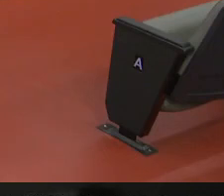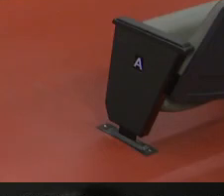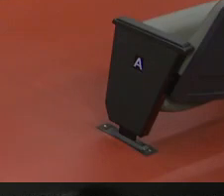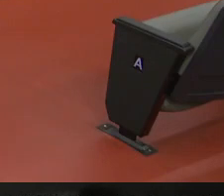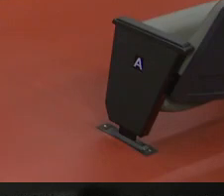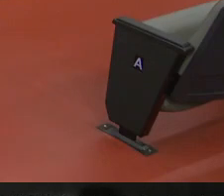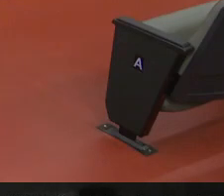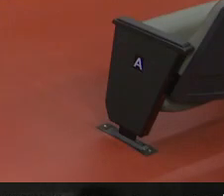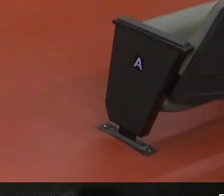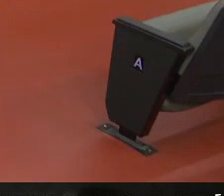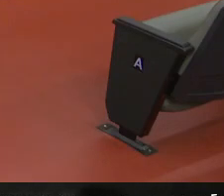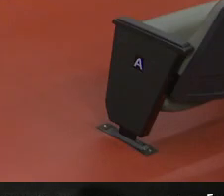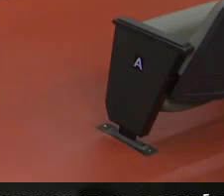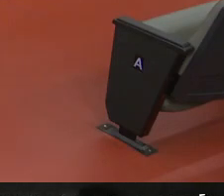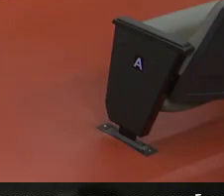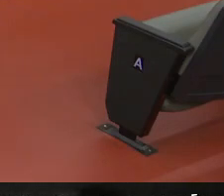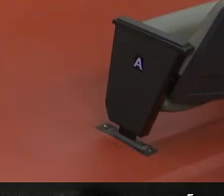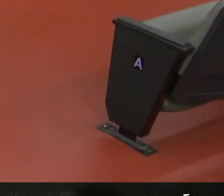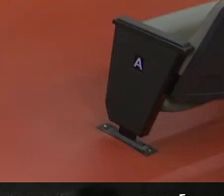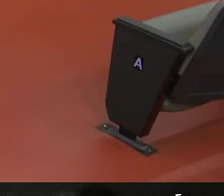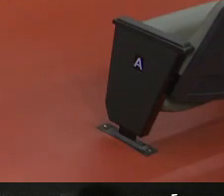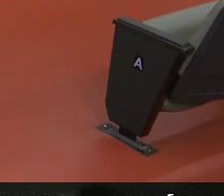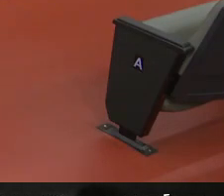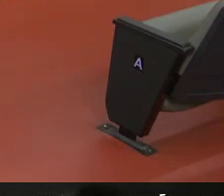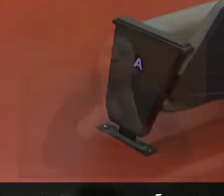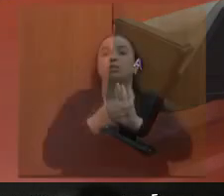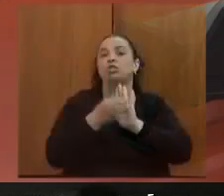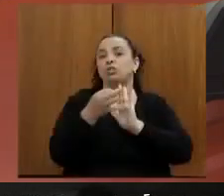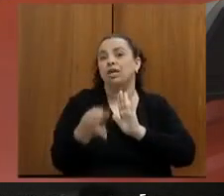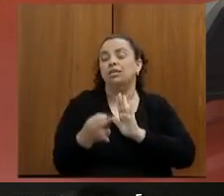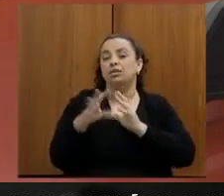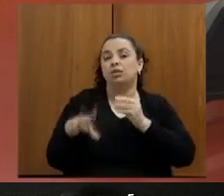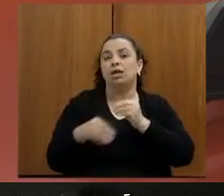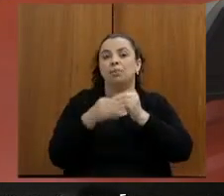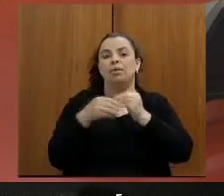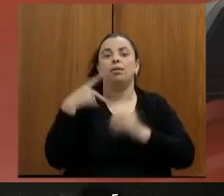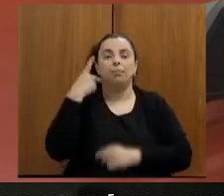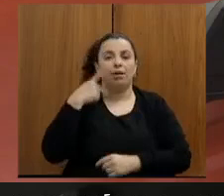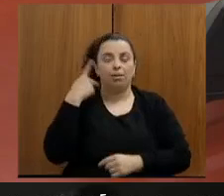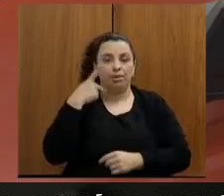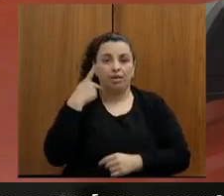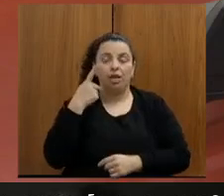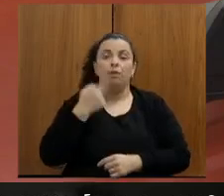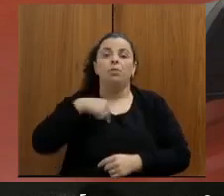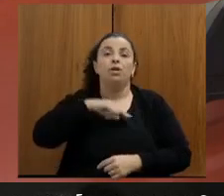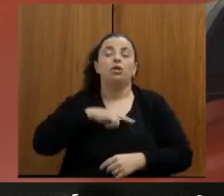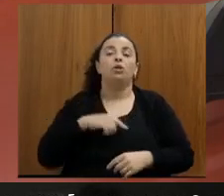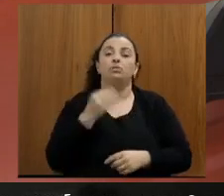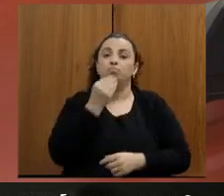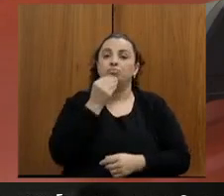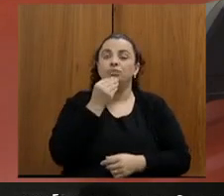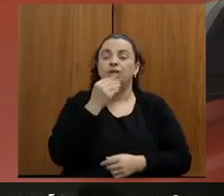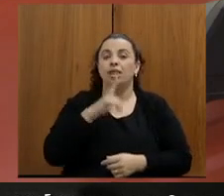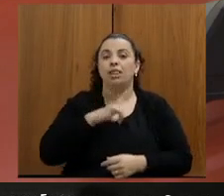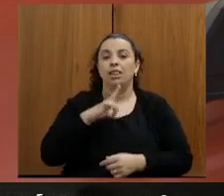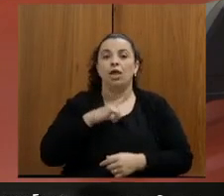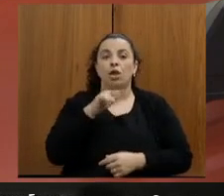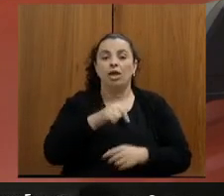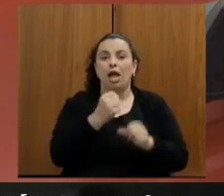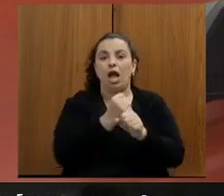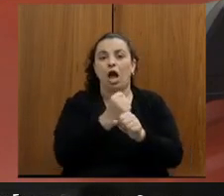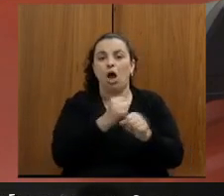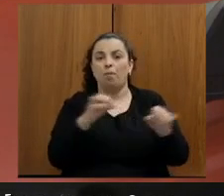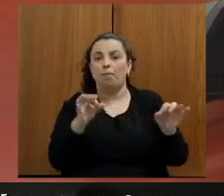agradecer pela indicação da emenda parlamentar para que a gente pudesse Tira aí a conclusão da obra